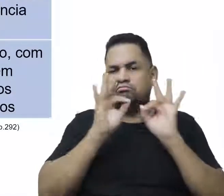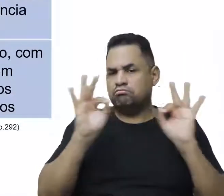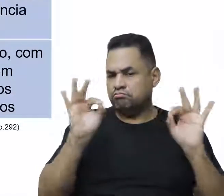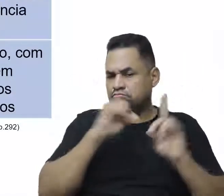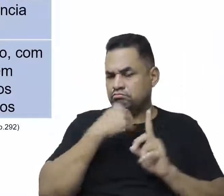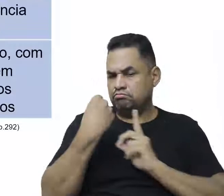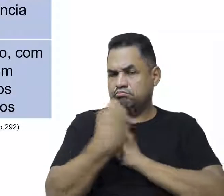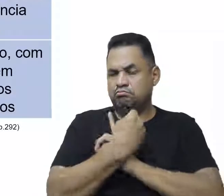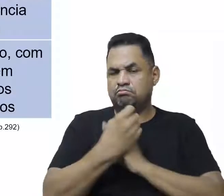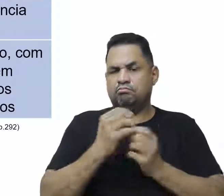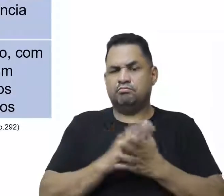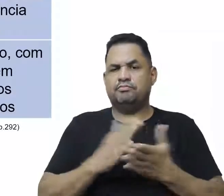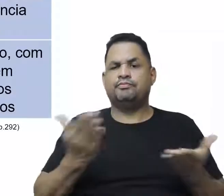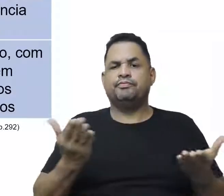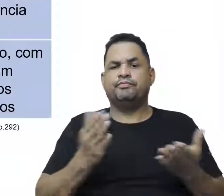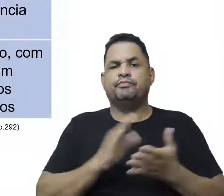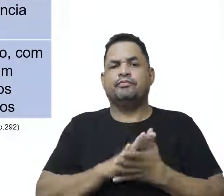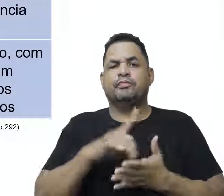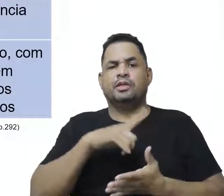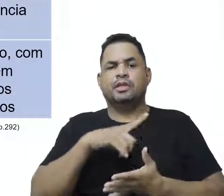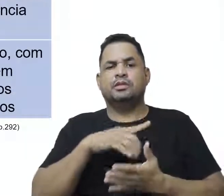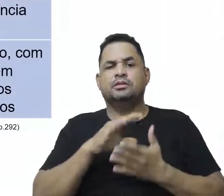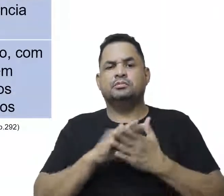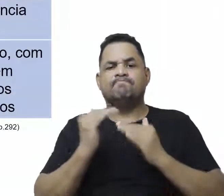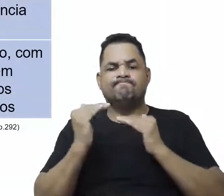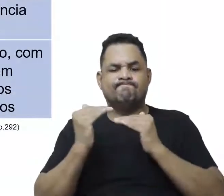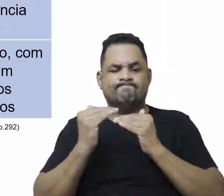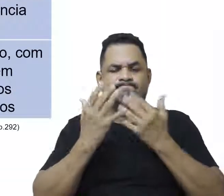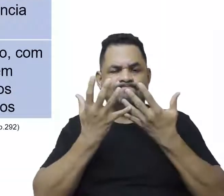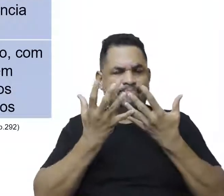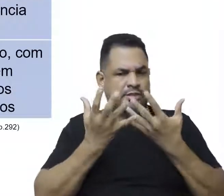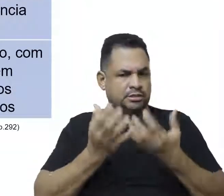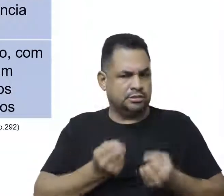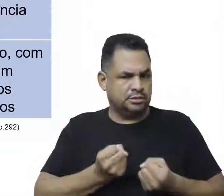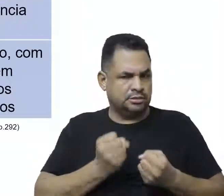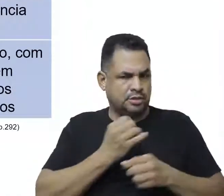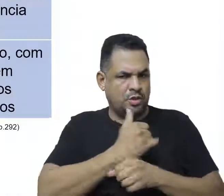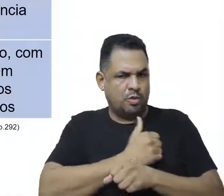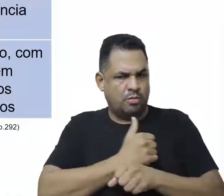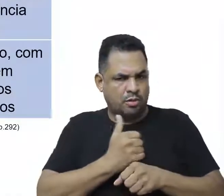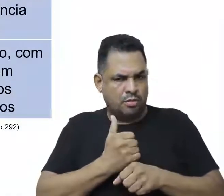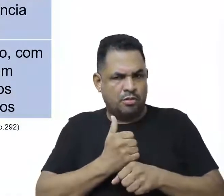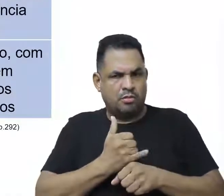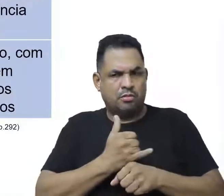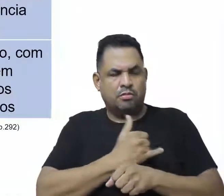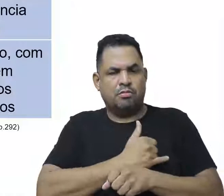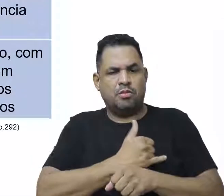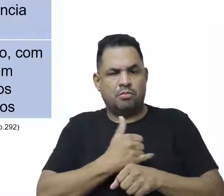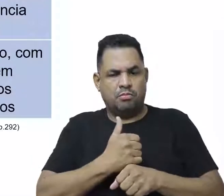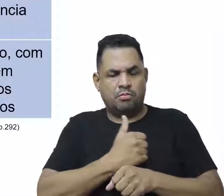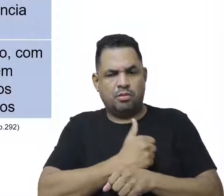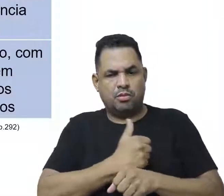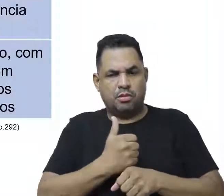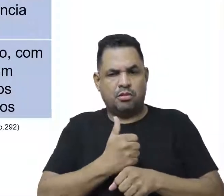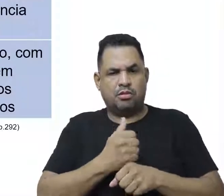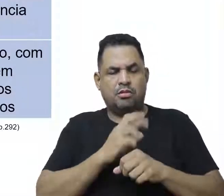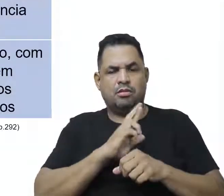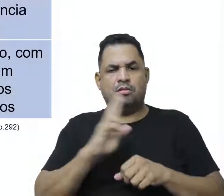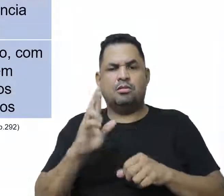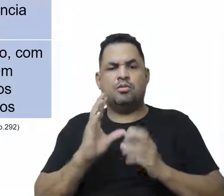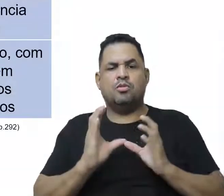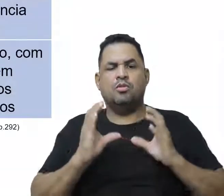ó e é por isso que é um consenso moral e religioso aqui é uma comunidade é com